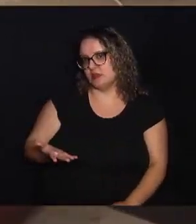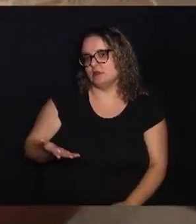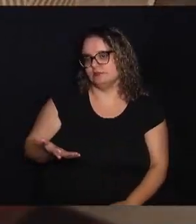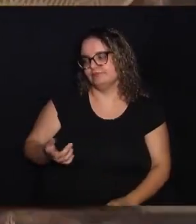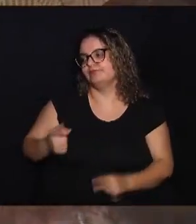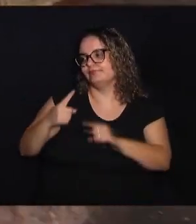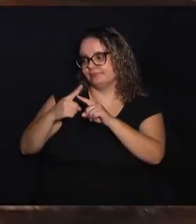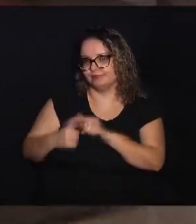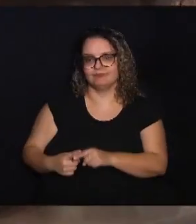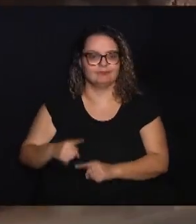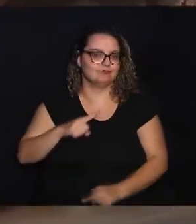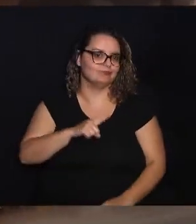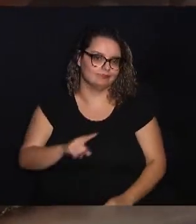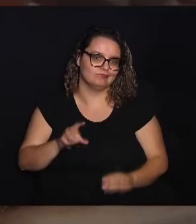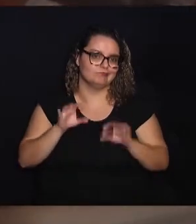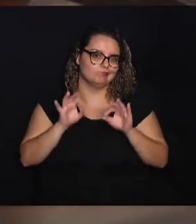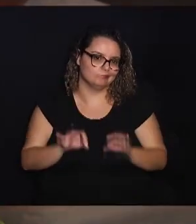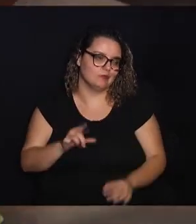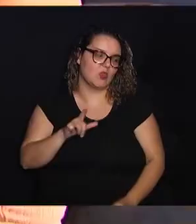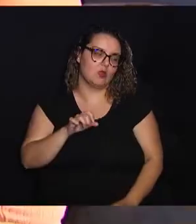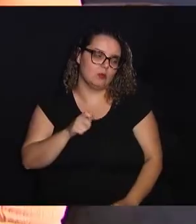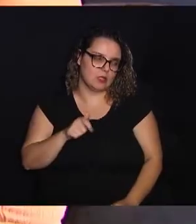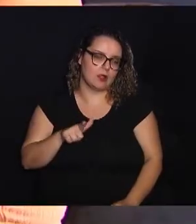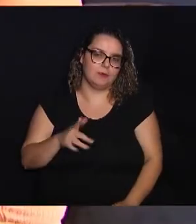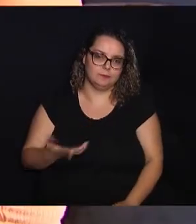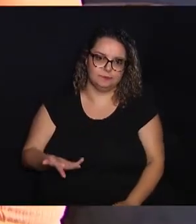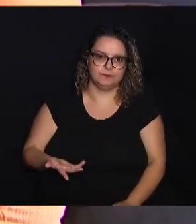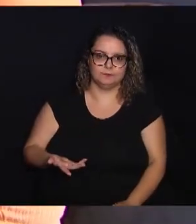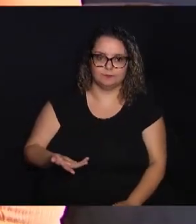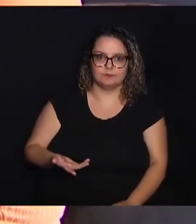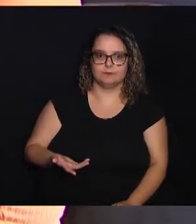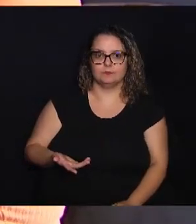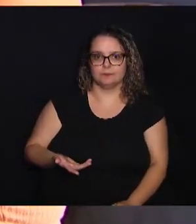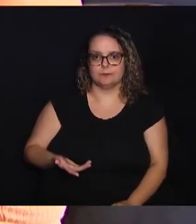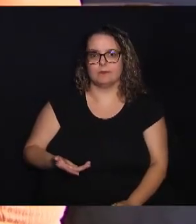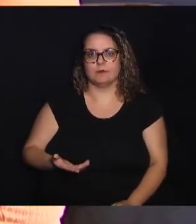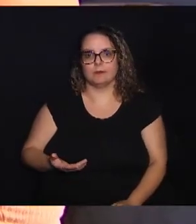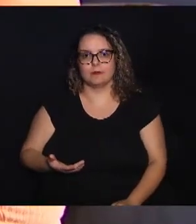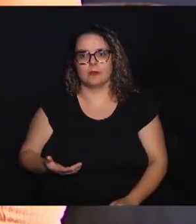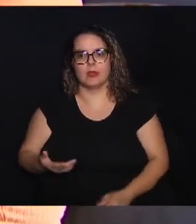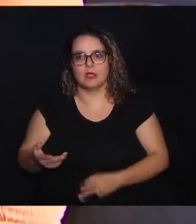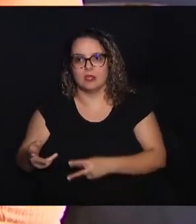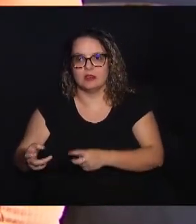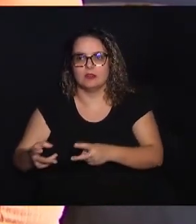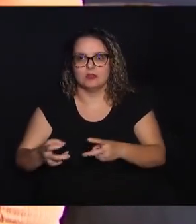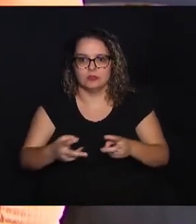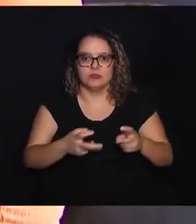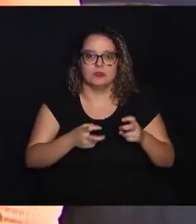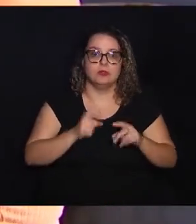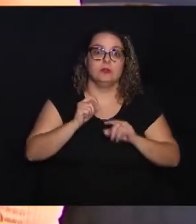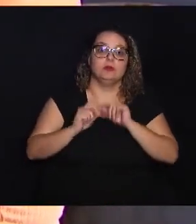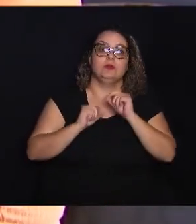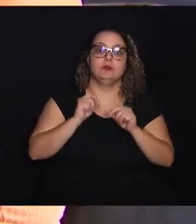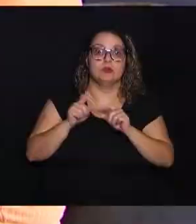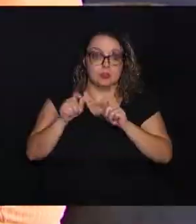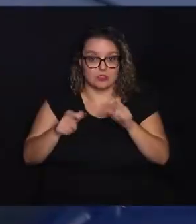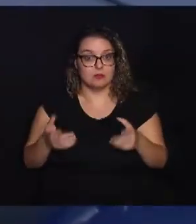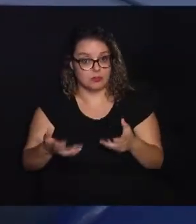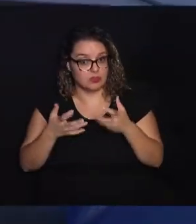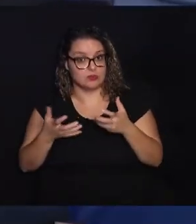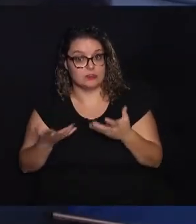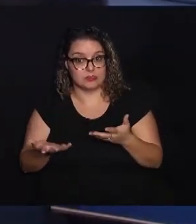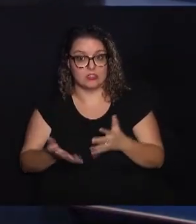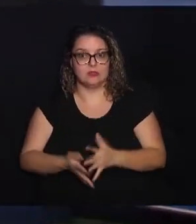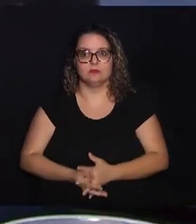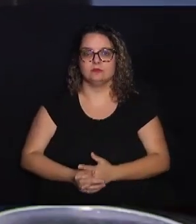concorrência desleal. E aí você vai percebendo o que as pessoas querem.